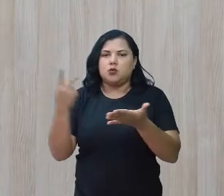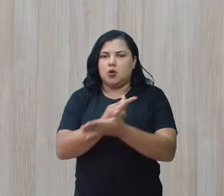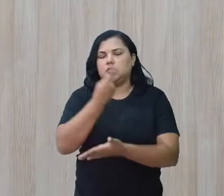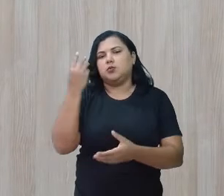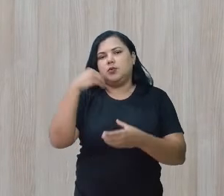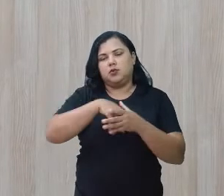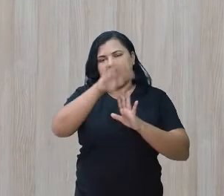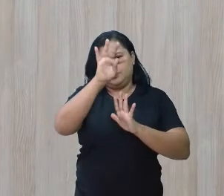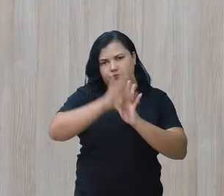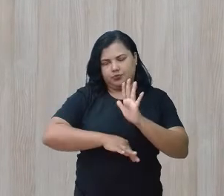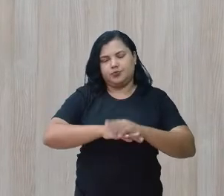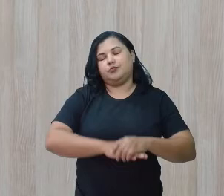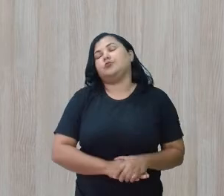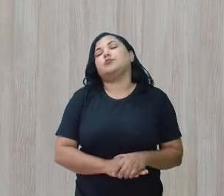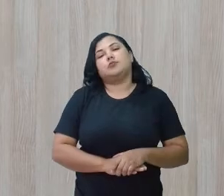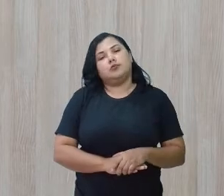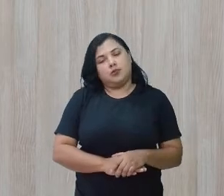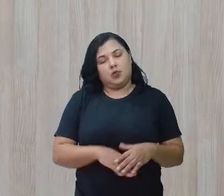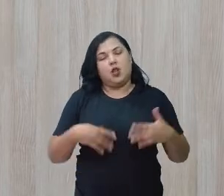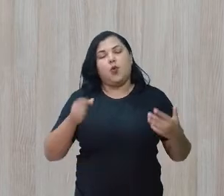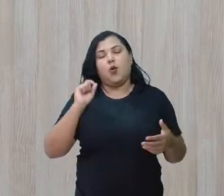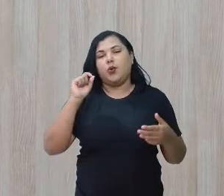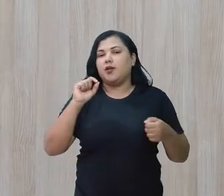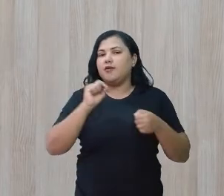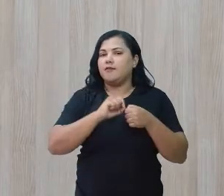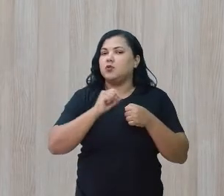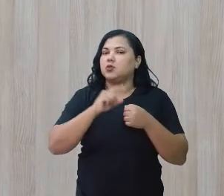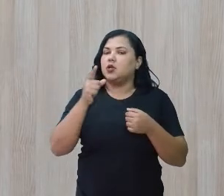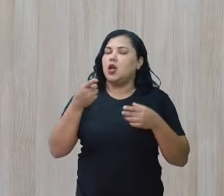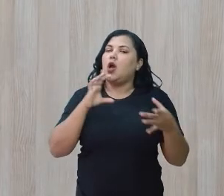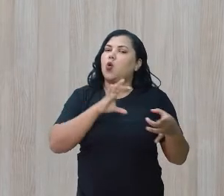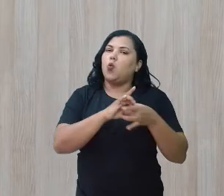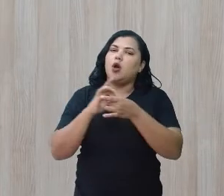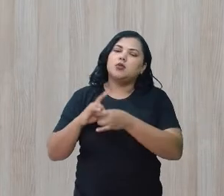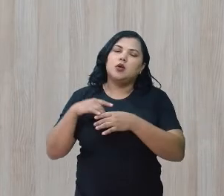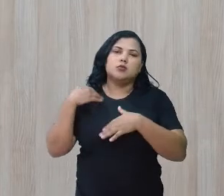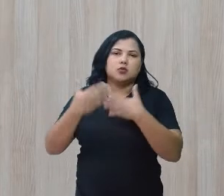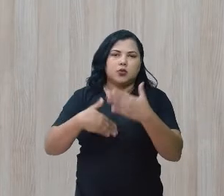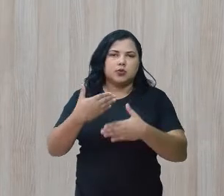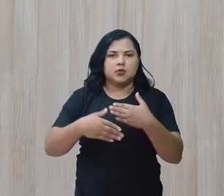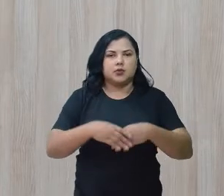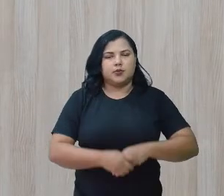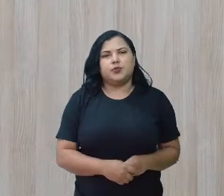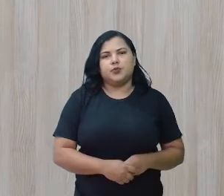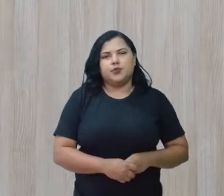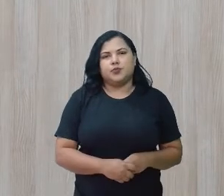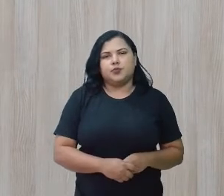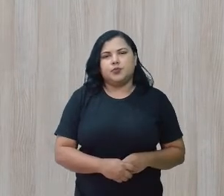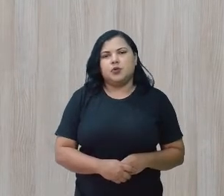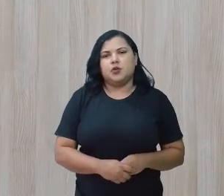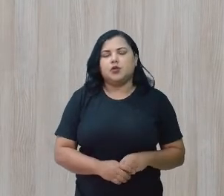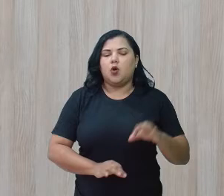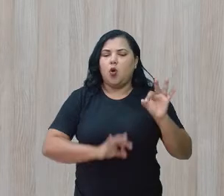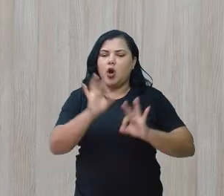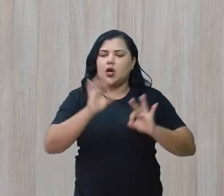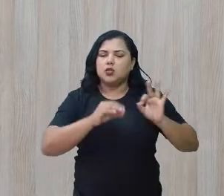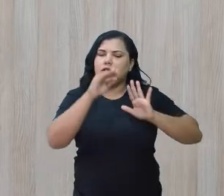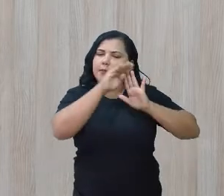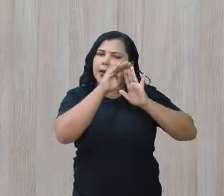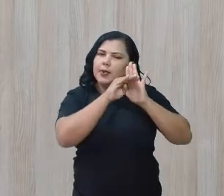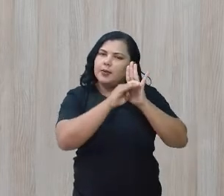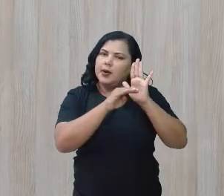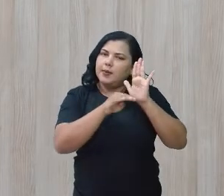da narrativa. Isso é o que faz a coesão sequencial. Ou seja, enumera, coloca em